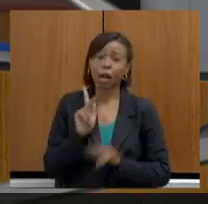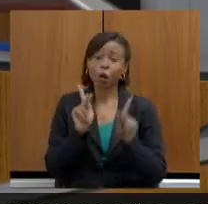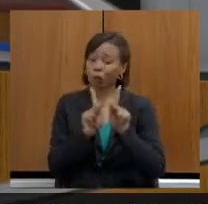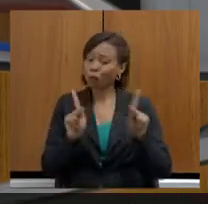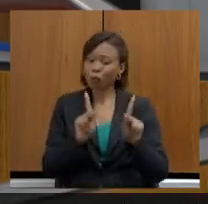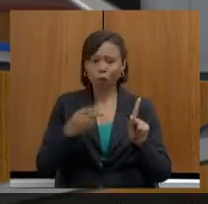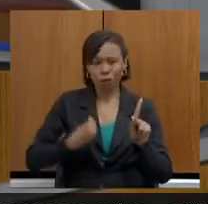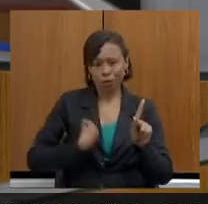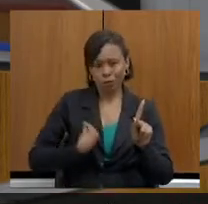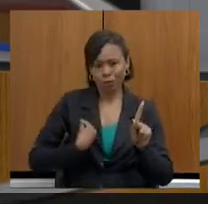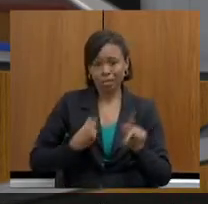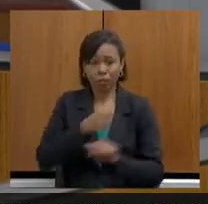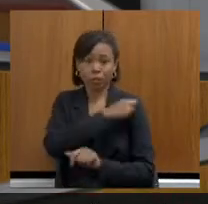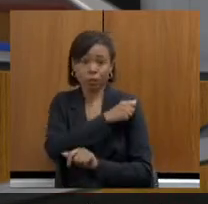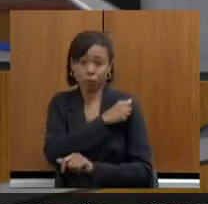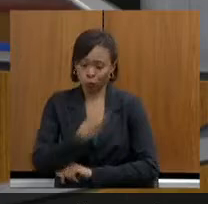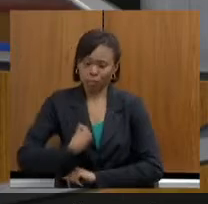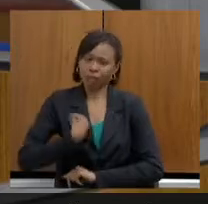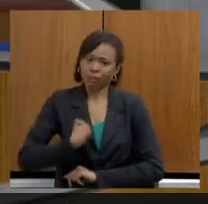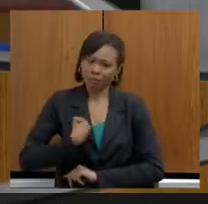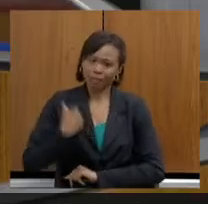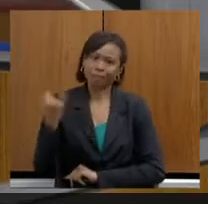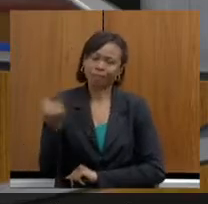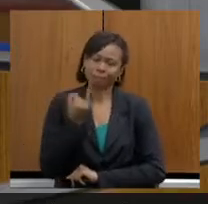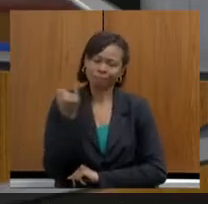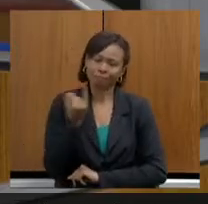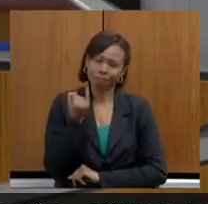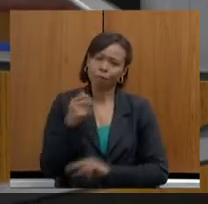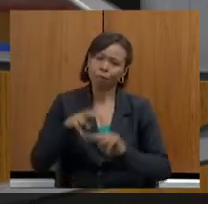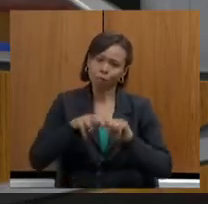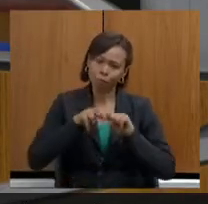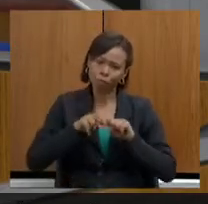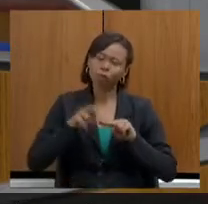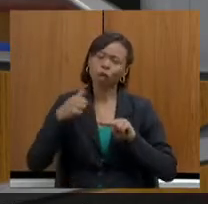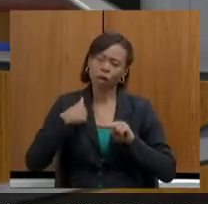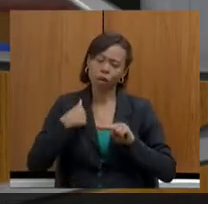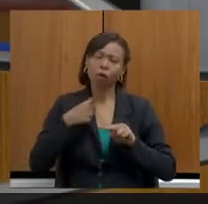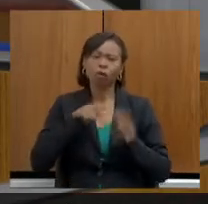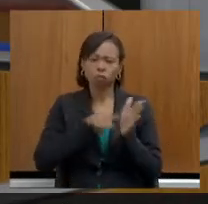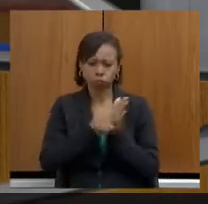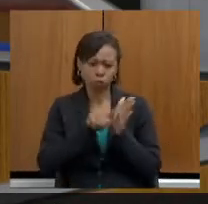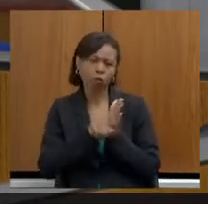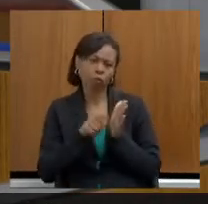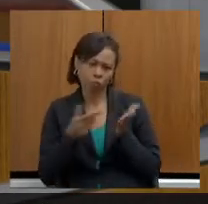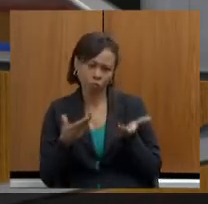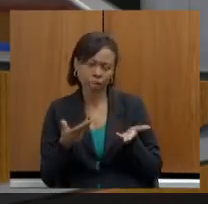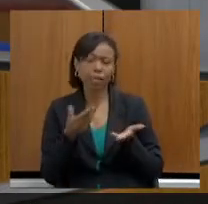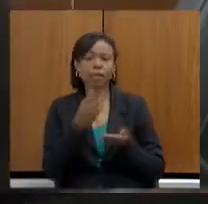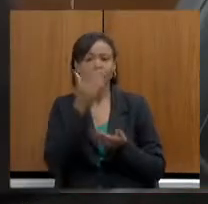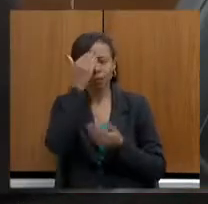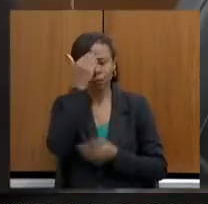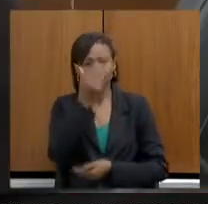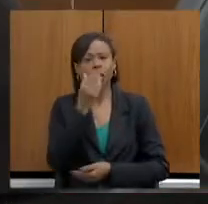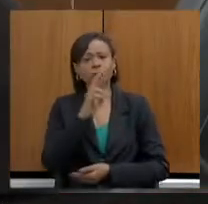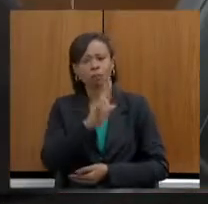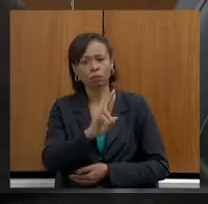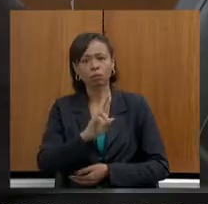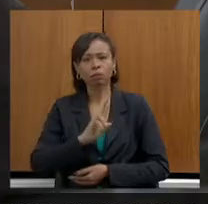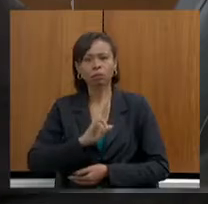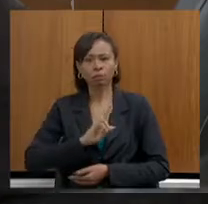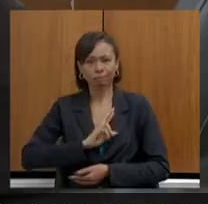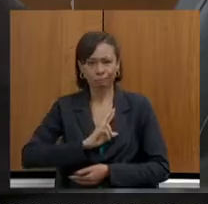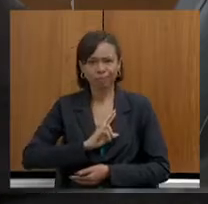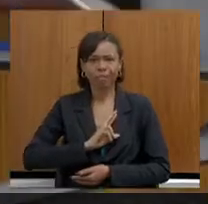professores EA vida dos alunos por isso eu Trago essa essa esses questionamentos e agradeço pela resposta de vossa